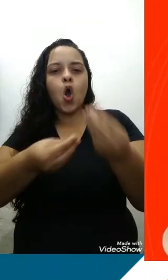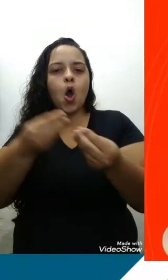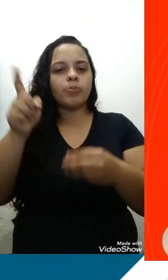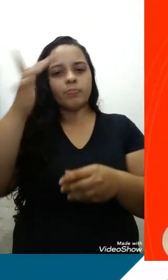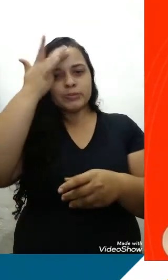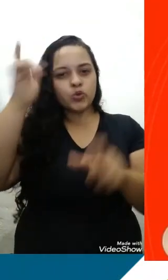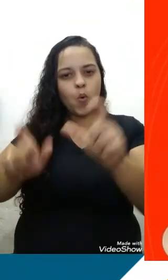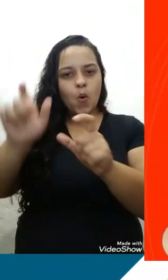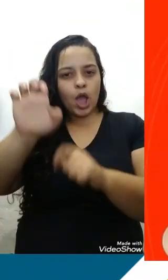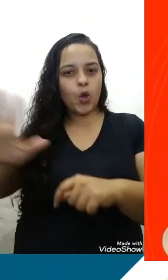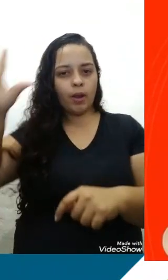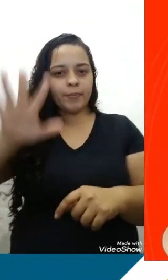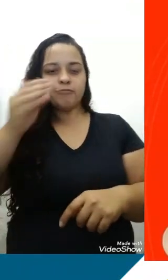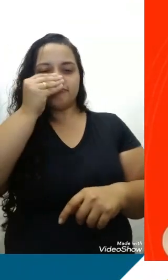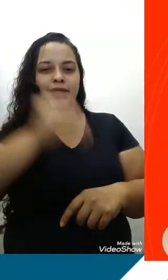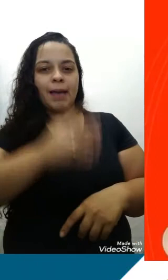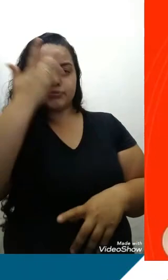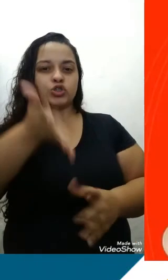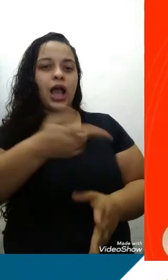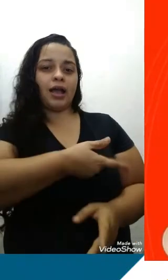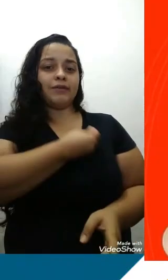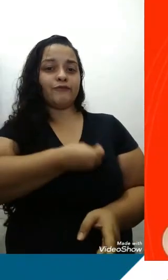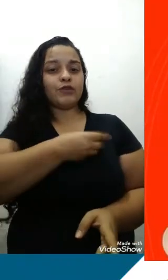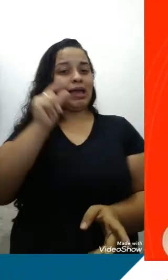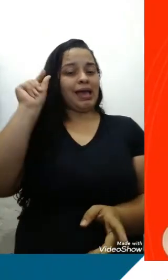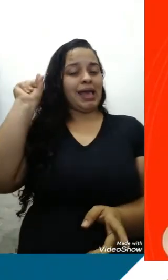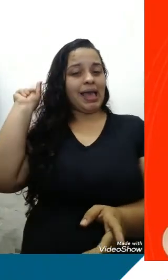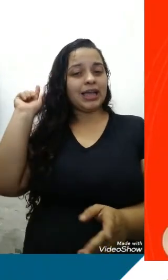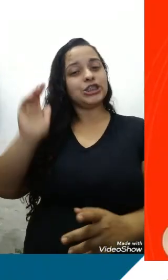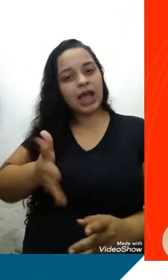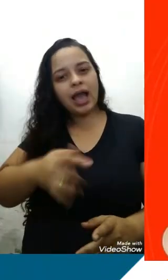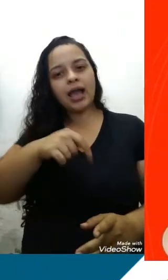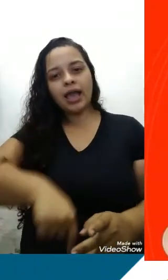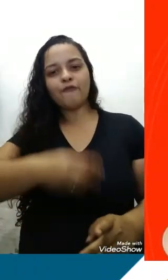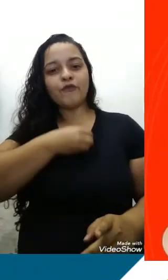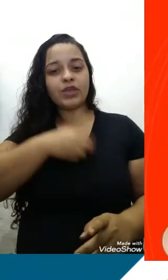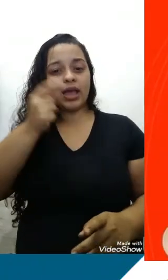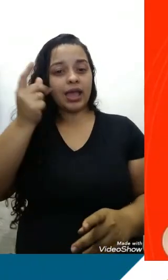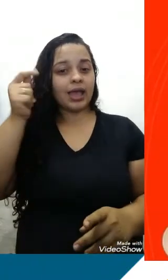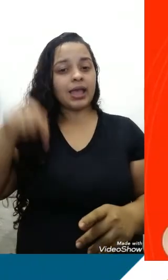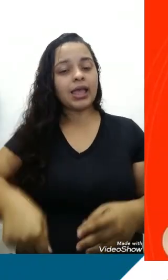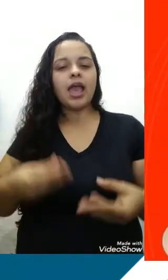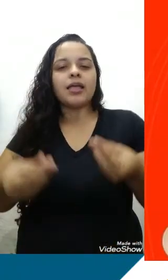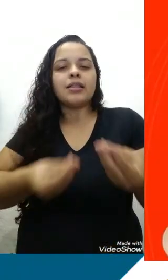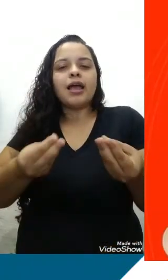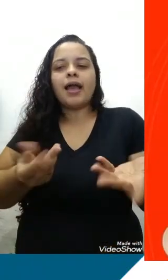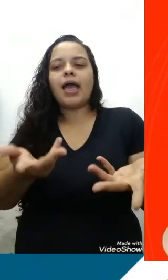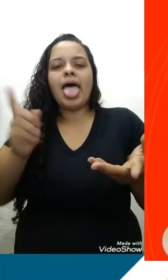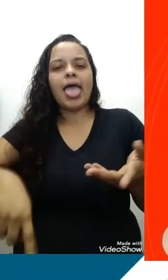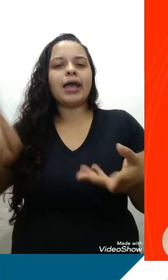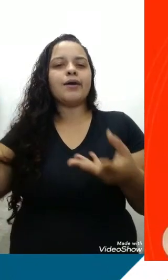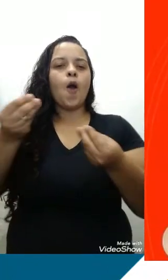os nativos, né, para aqueles que aqui já ocupavam o território da América, é uma forma extremamente preconceituosa e